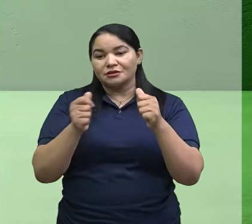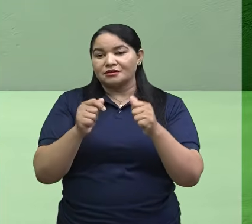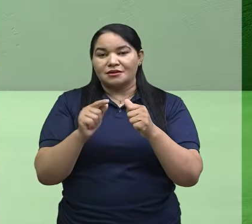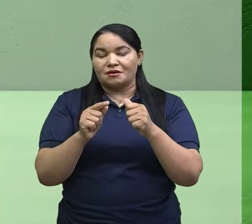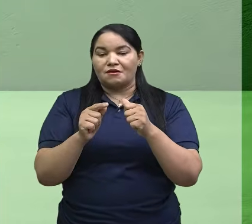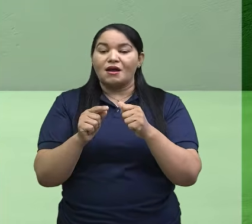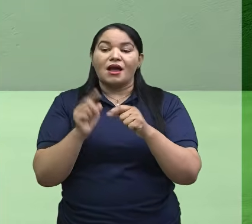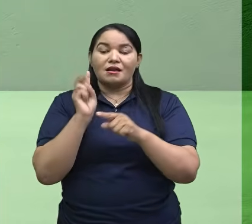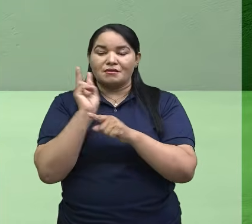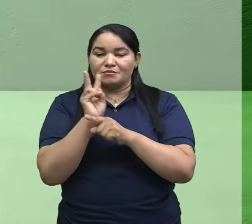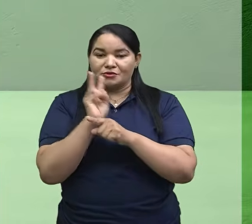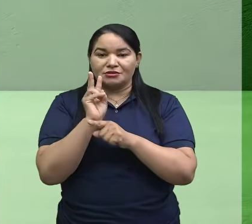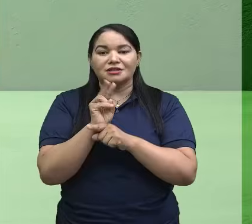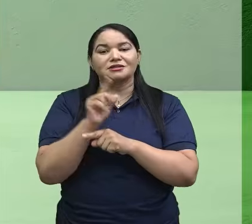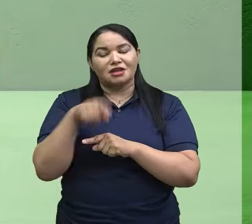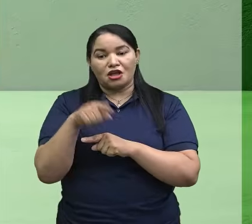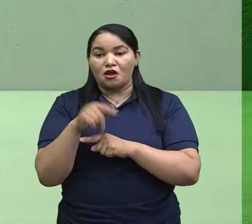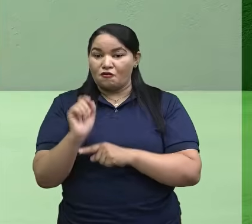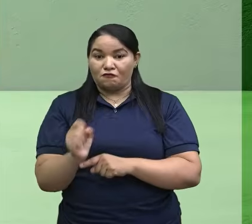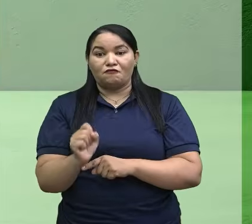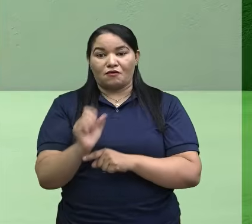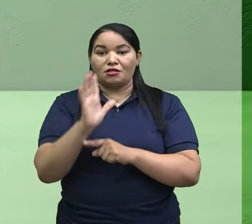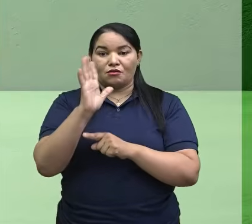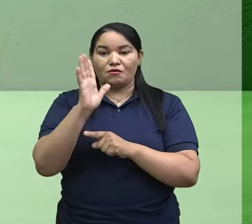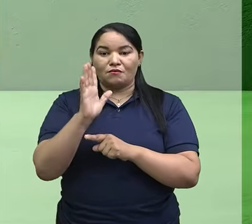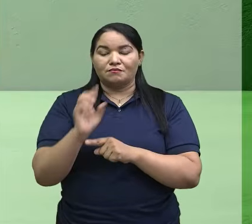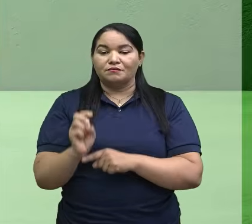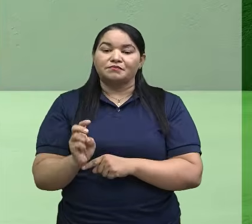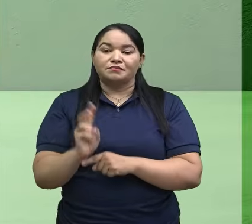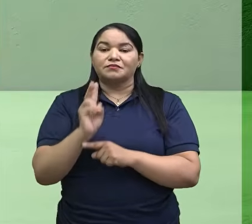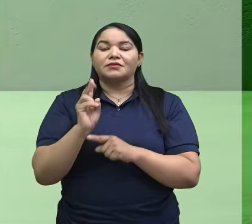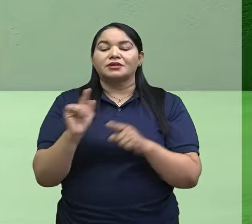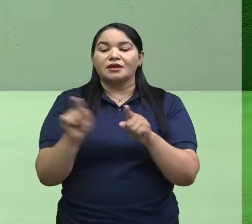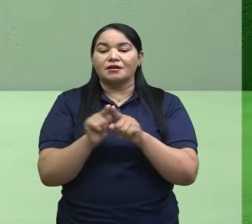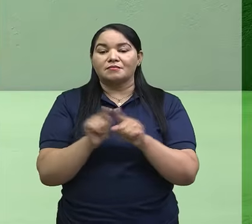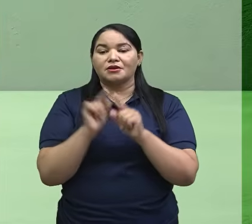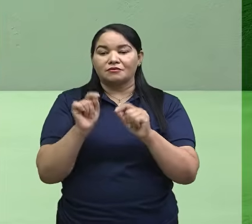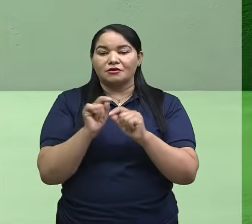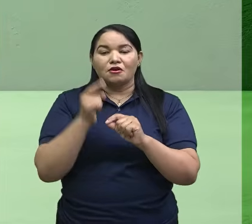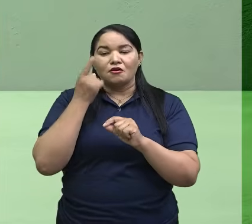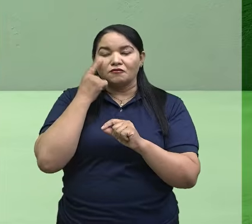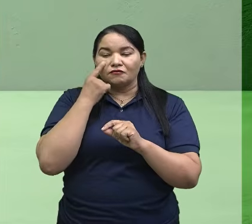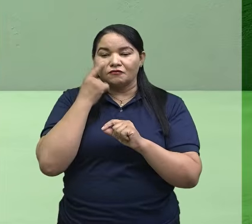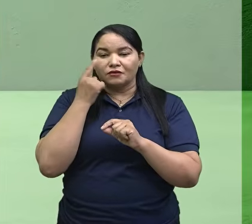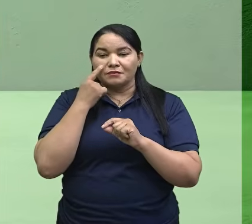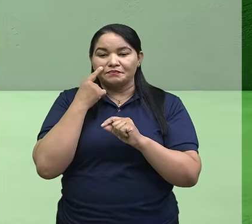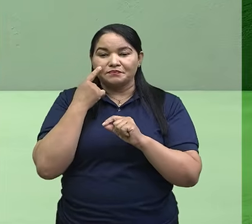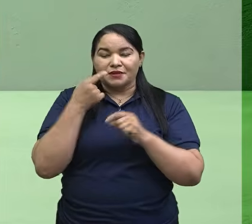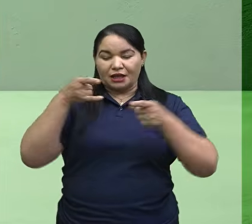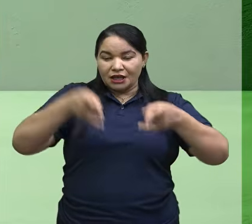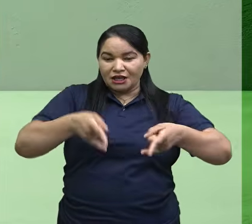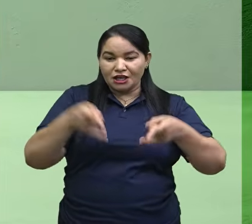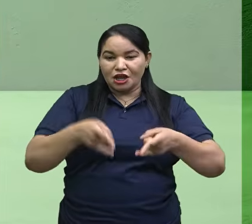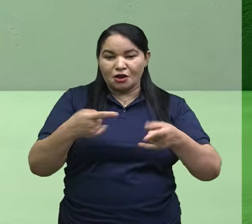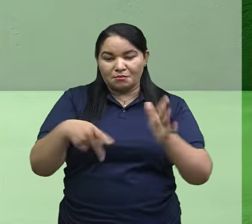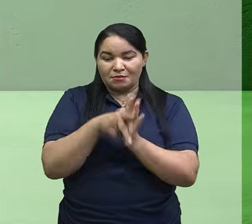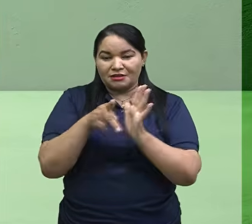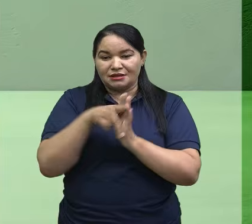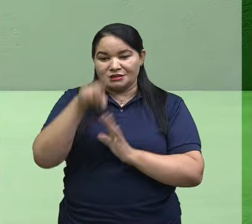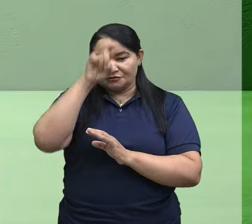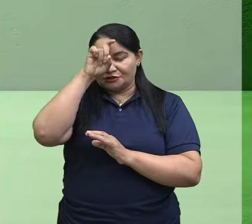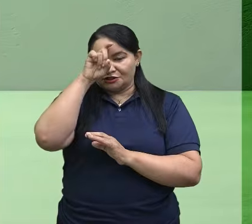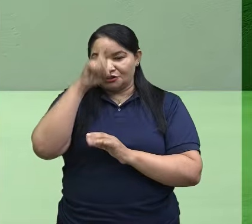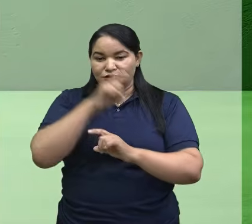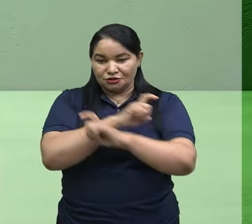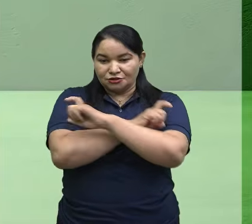esse alto valor. Isso pode ser visto, por exemplo, nos sarcófagos e nas estruturas egípcias, revestidas